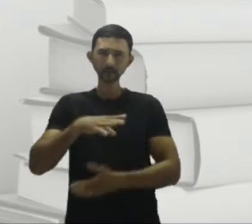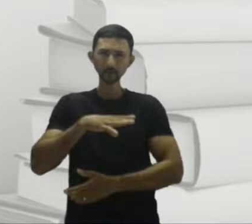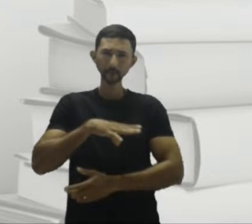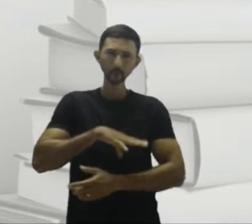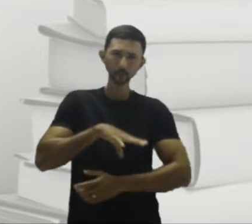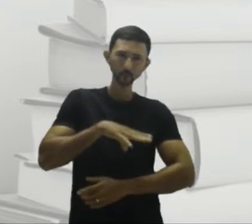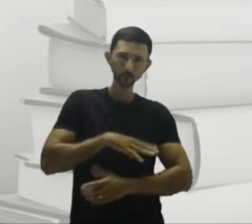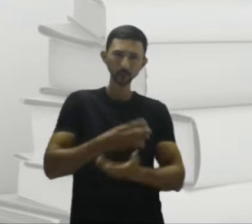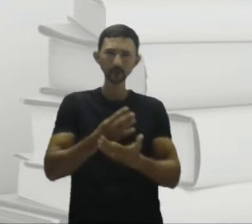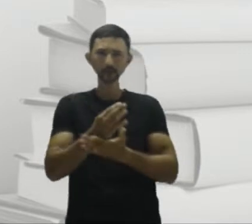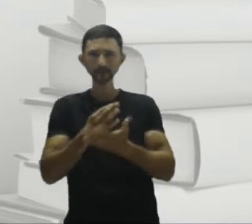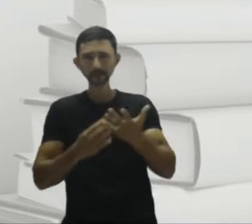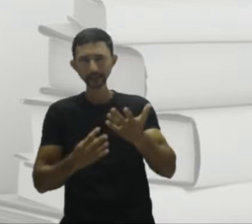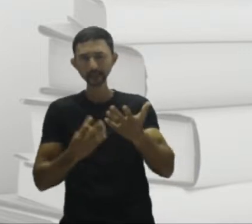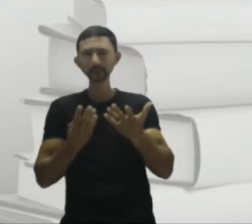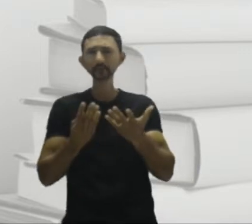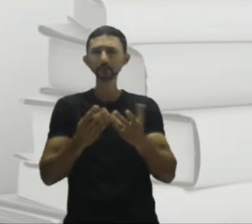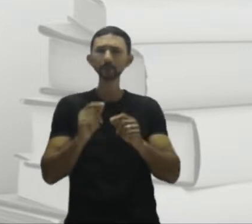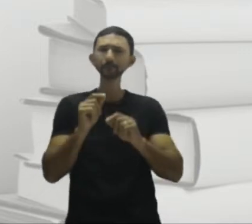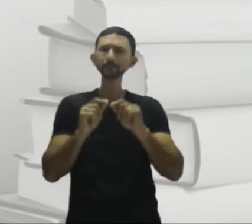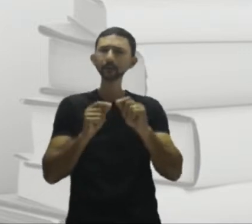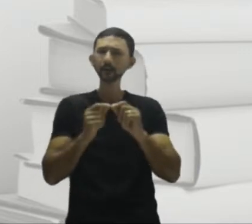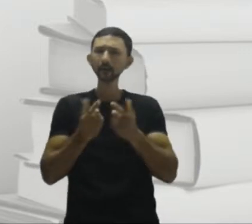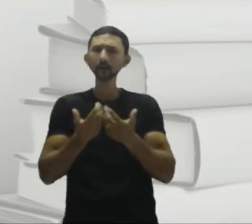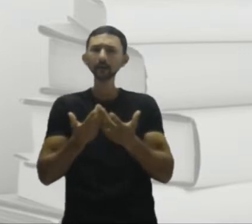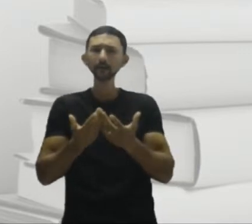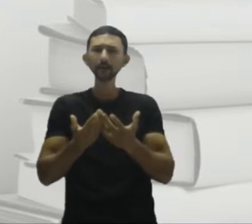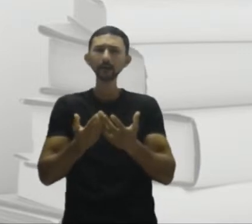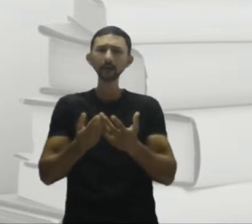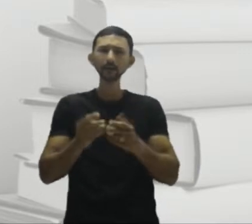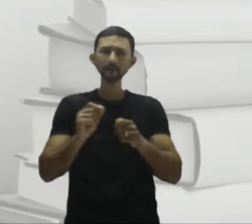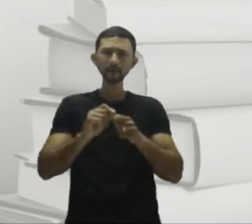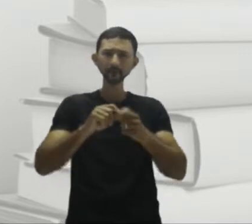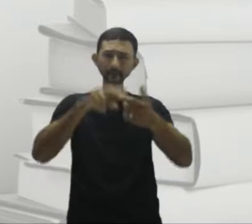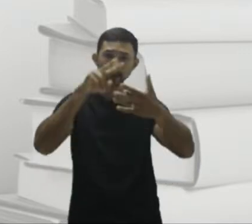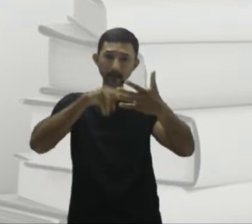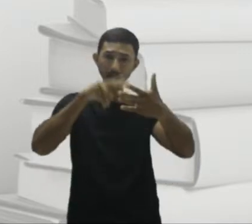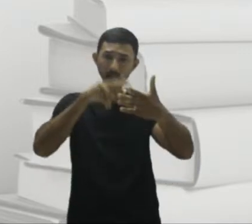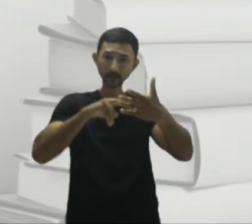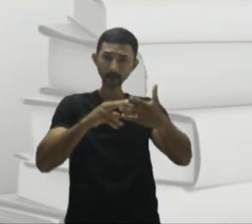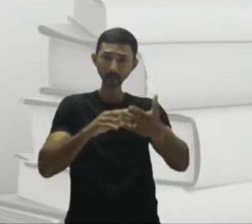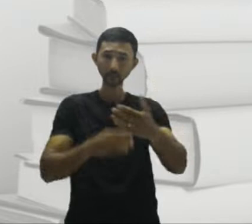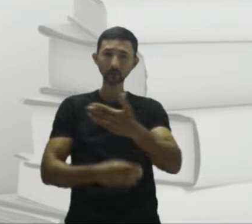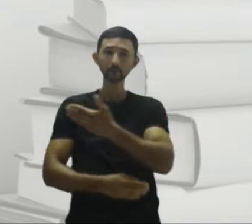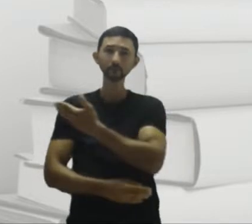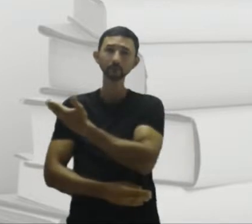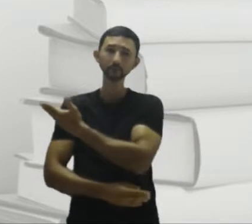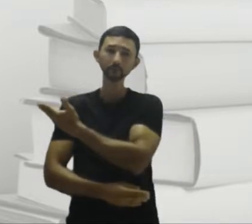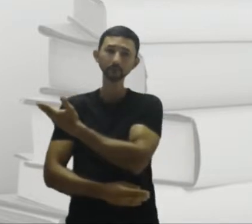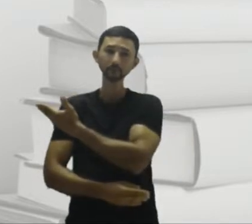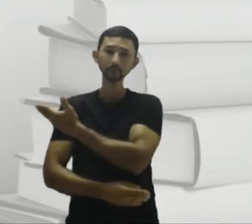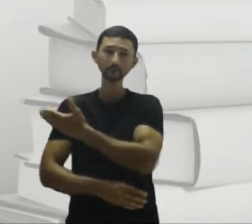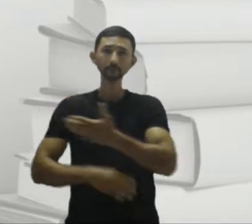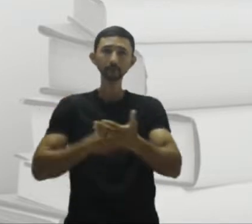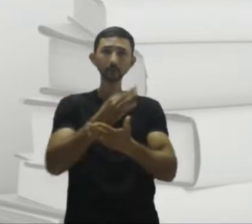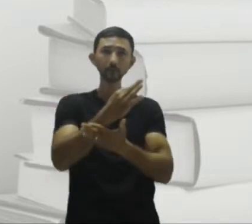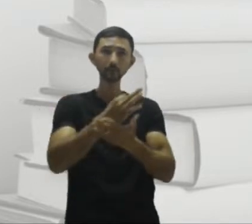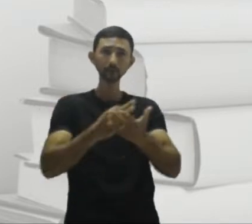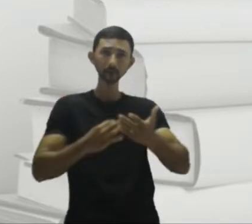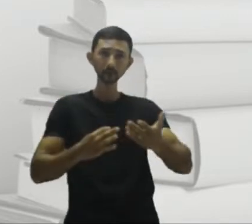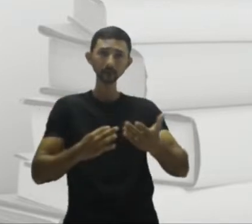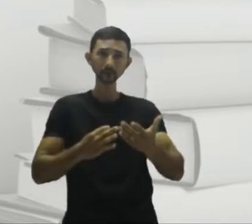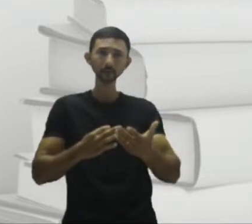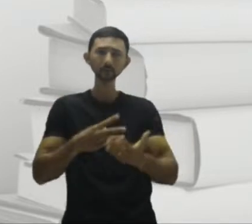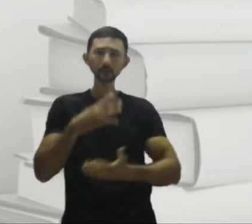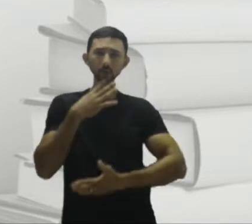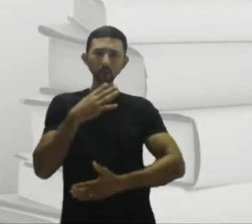respeito desse tipo textual, nós vamos fazer a leitura desse texto aqui, que é bem conhecido